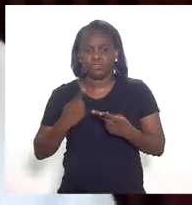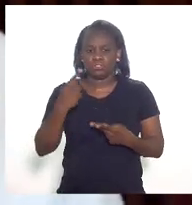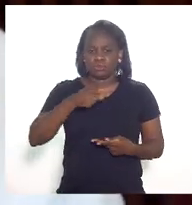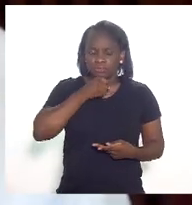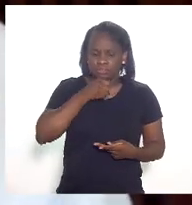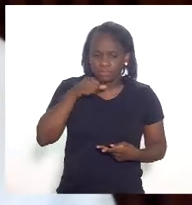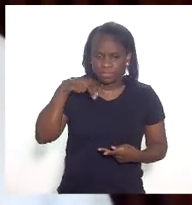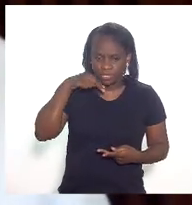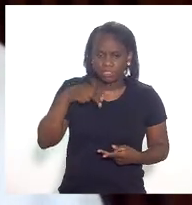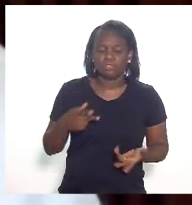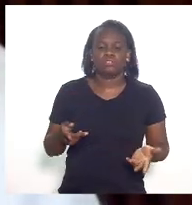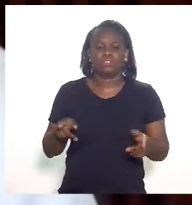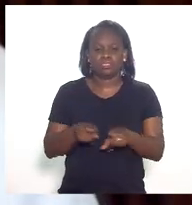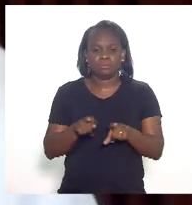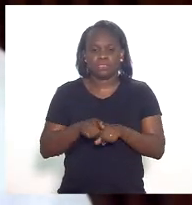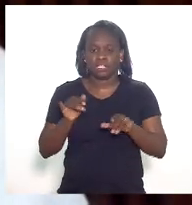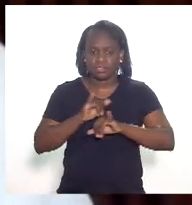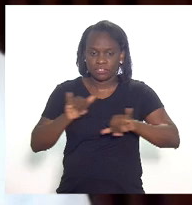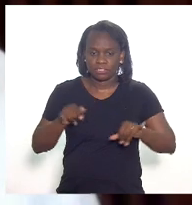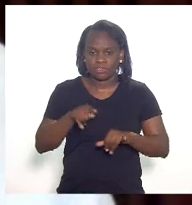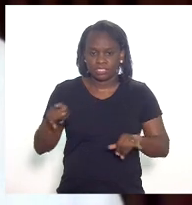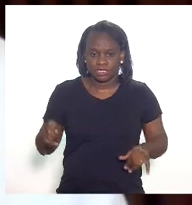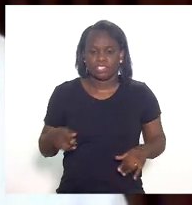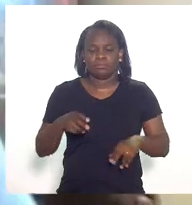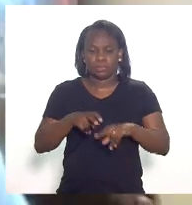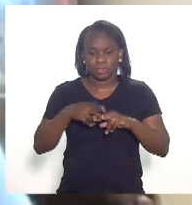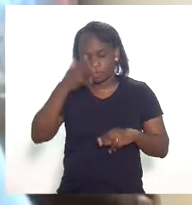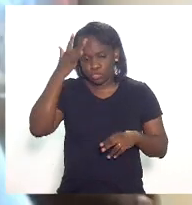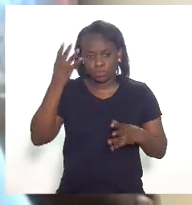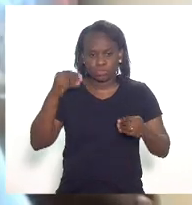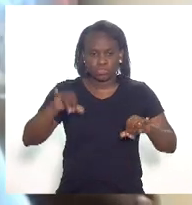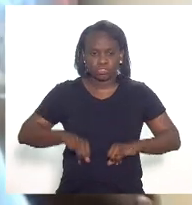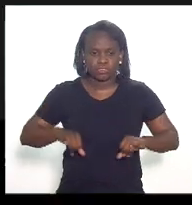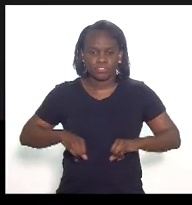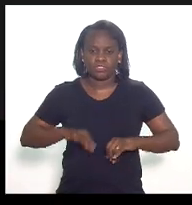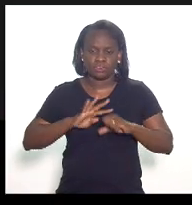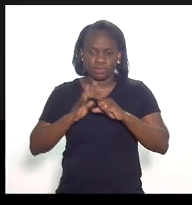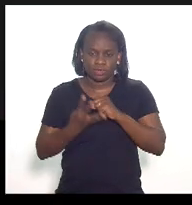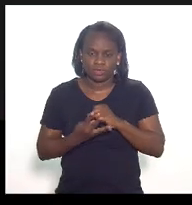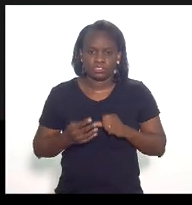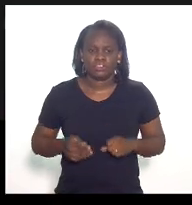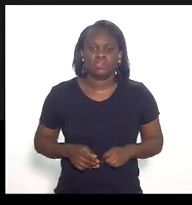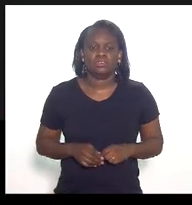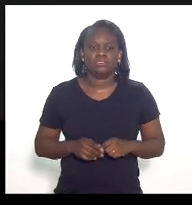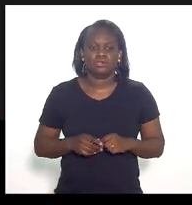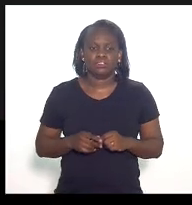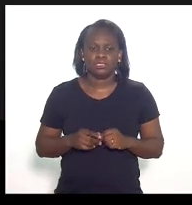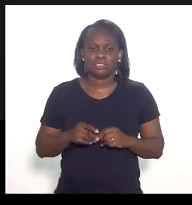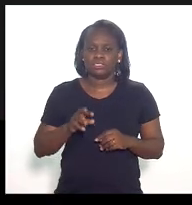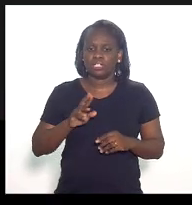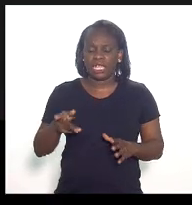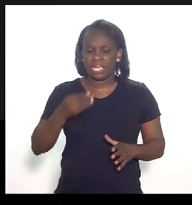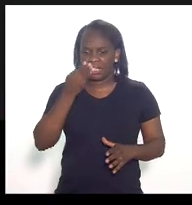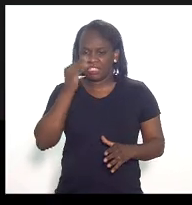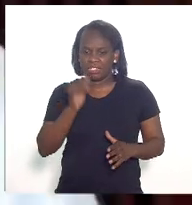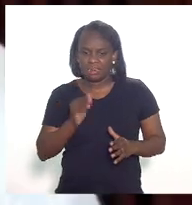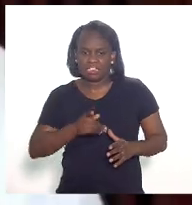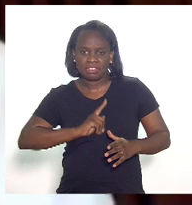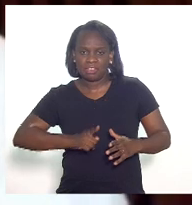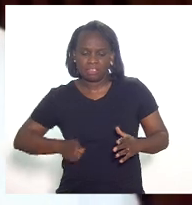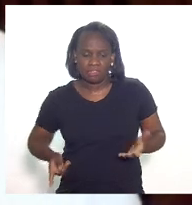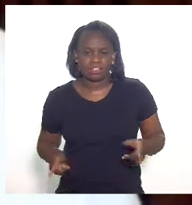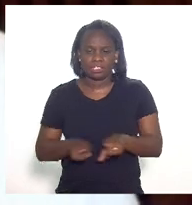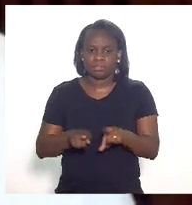eu queria fazer esse registro na CCJ pelas vítimas do Covid. Nossa solidariedade, não ao negacionismo, não